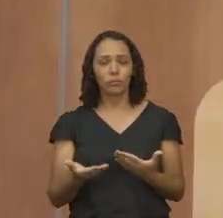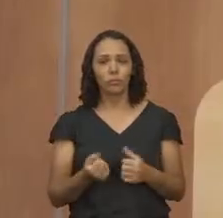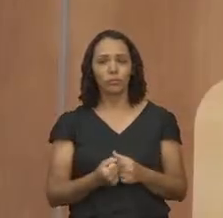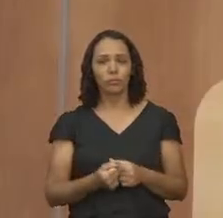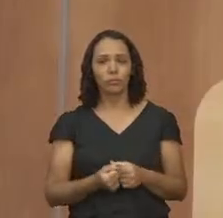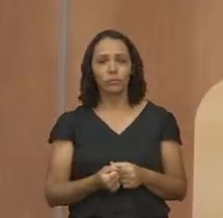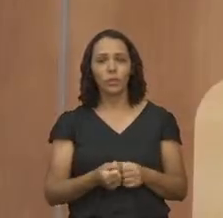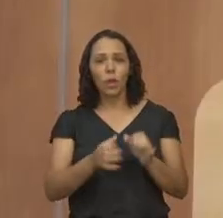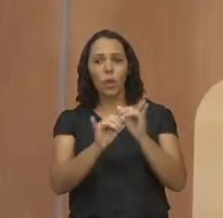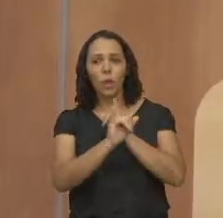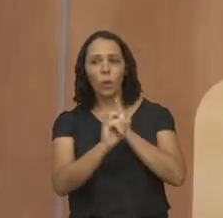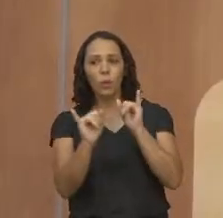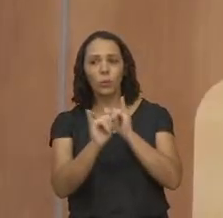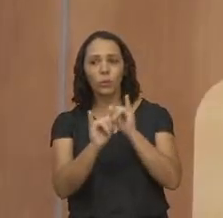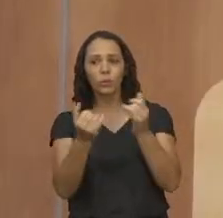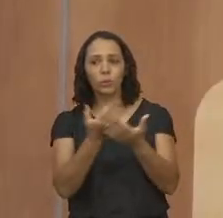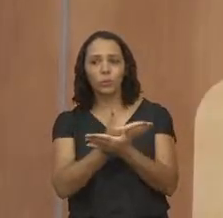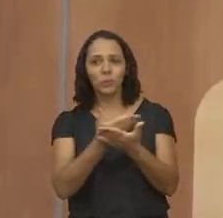eu digo para vocês,